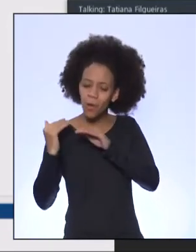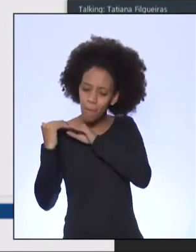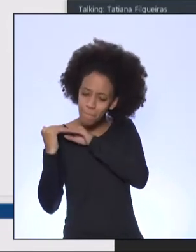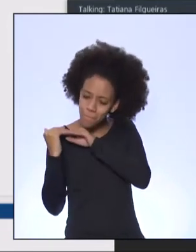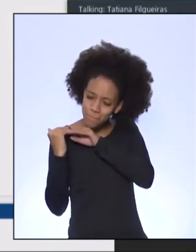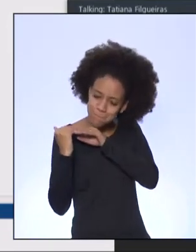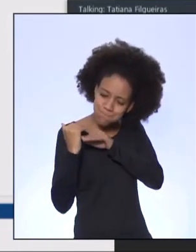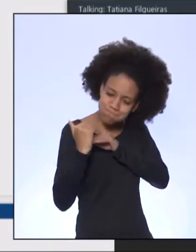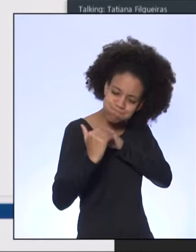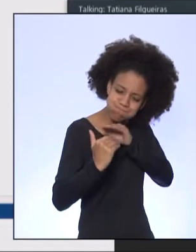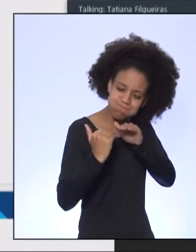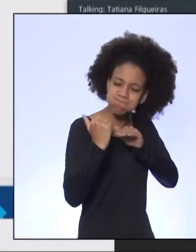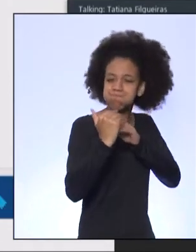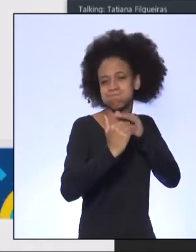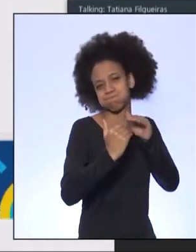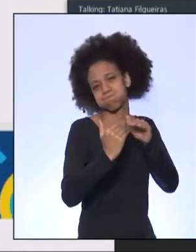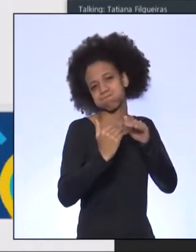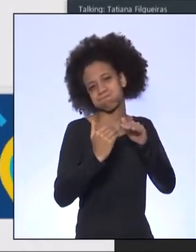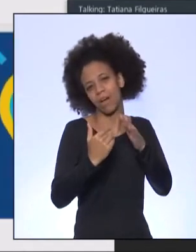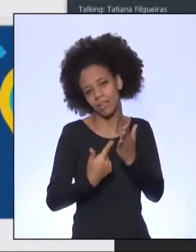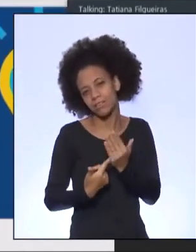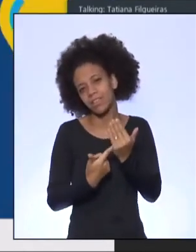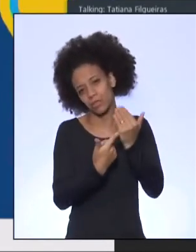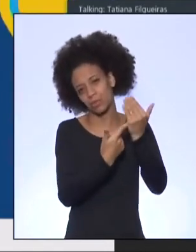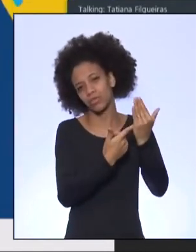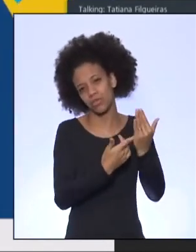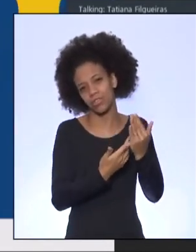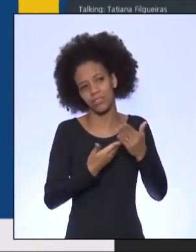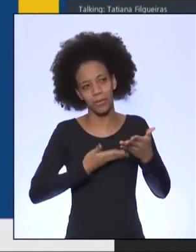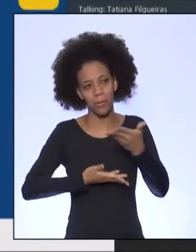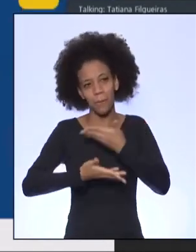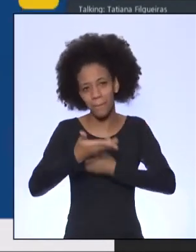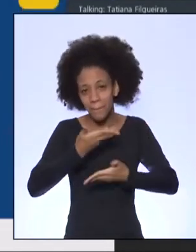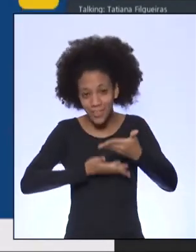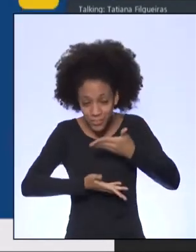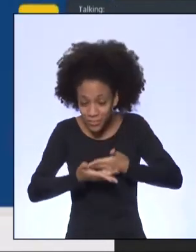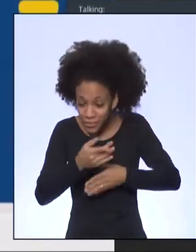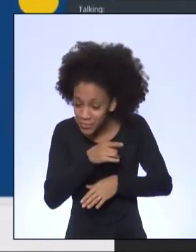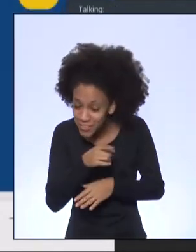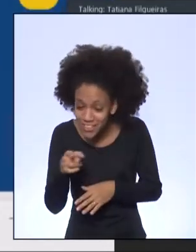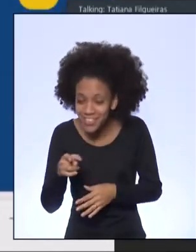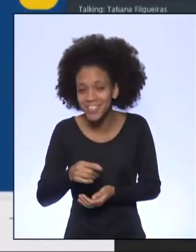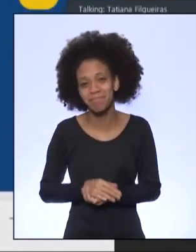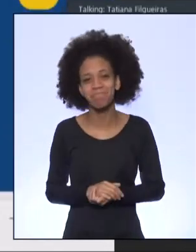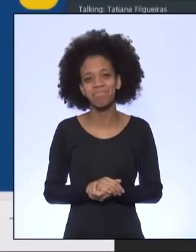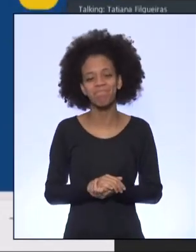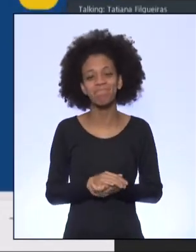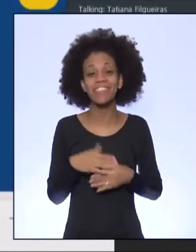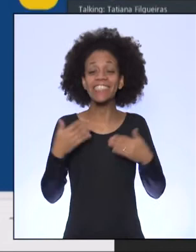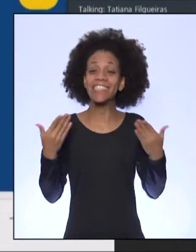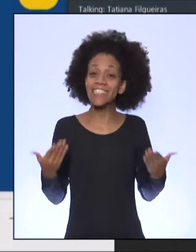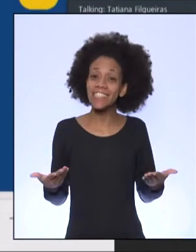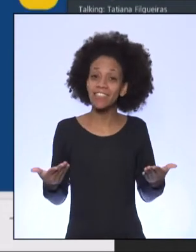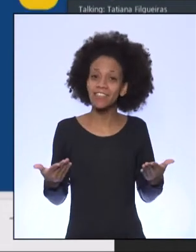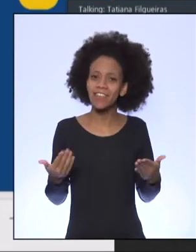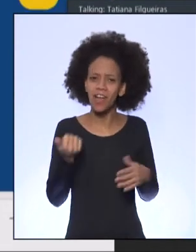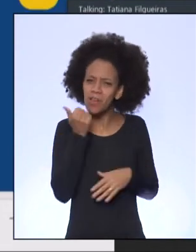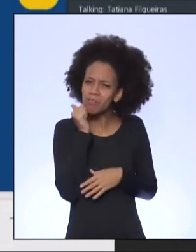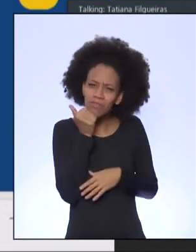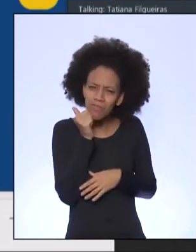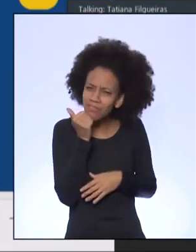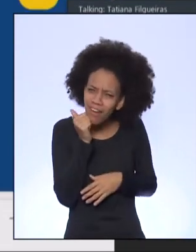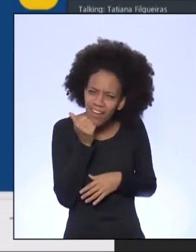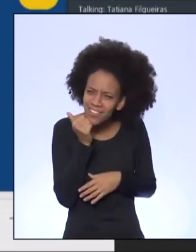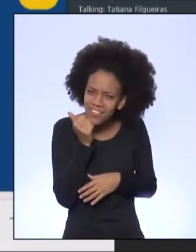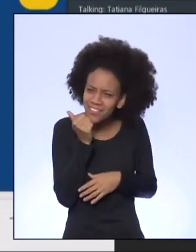co-construtores dessa tecnologia, desse conhecimento todo que eu compartilho um pouquinho hoje com vocês. E isso não é uma ciência que está